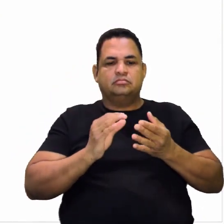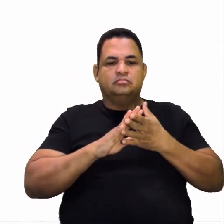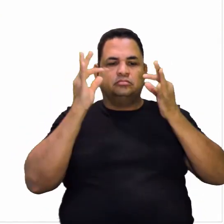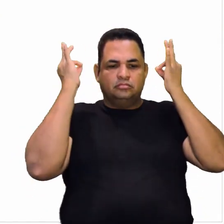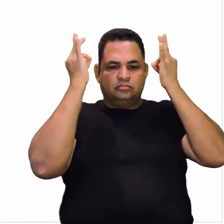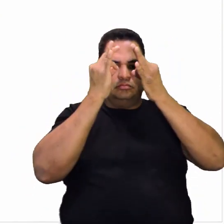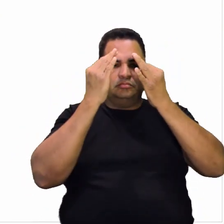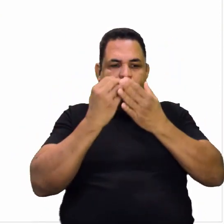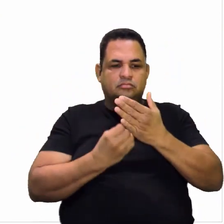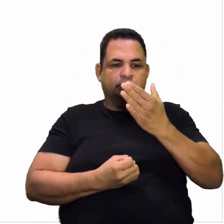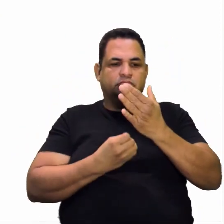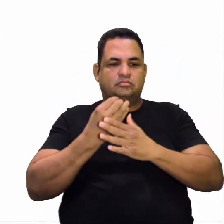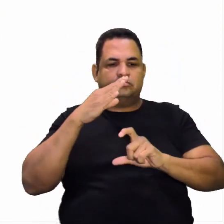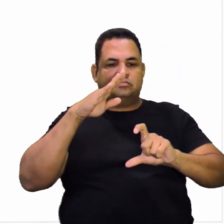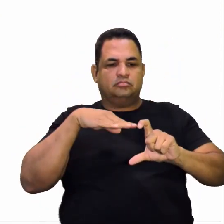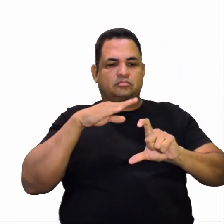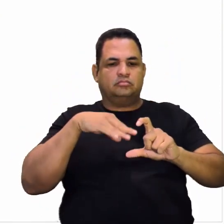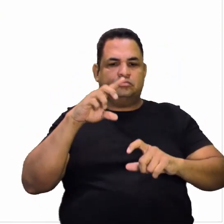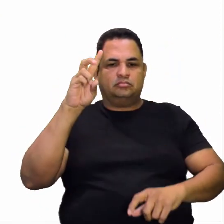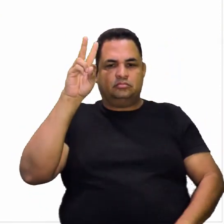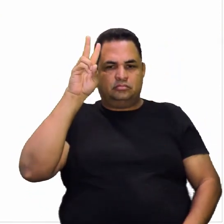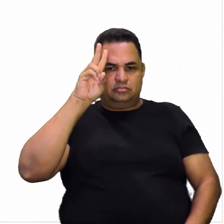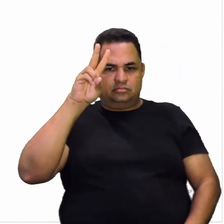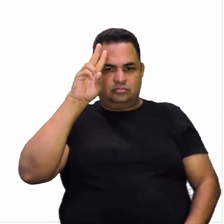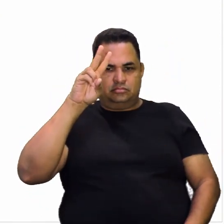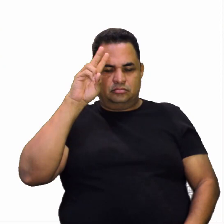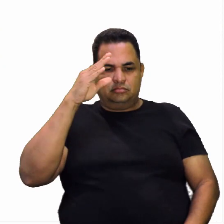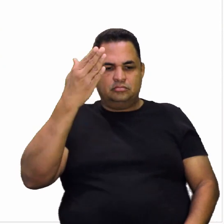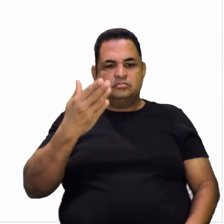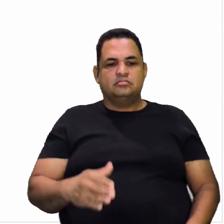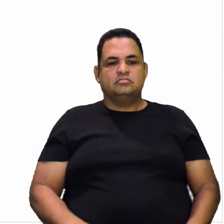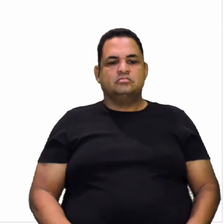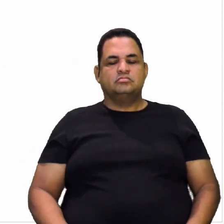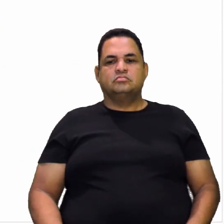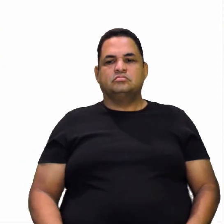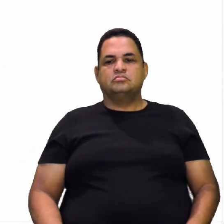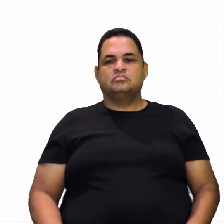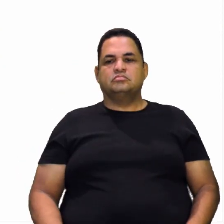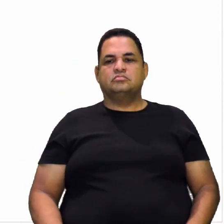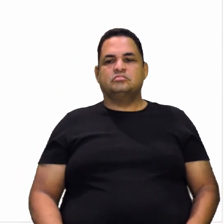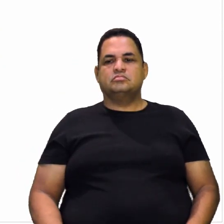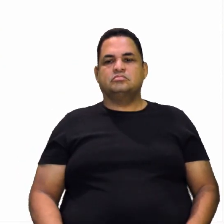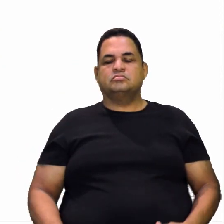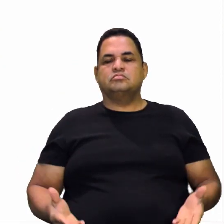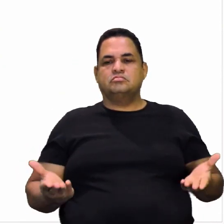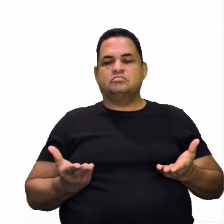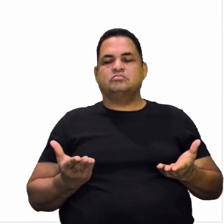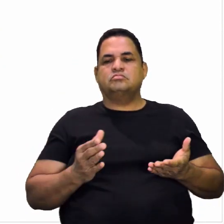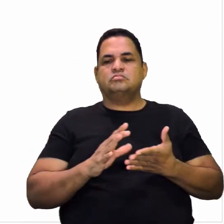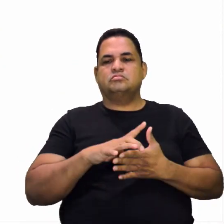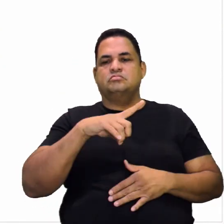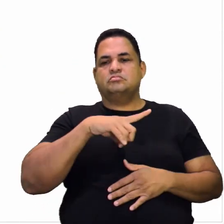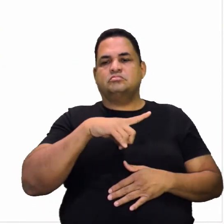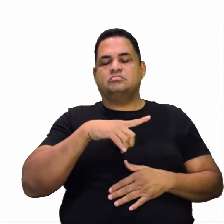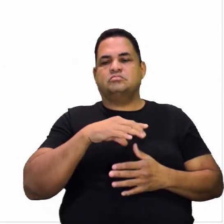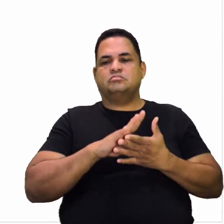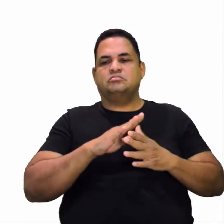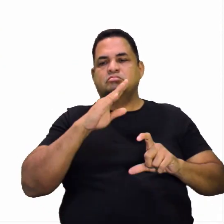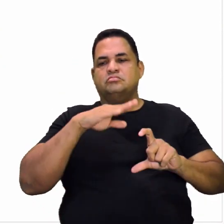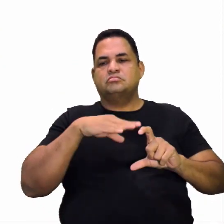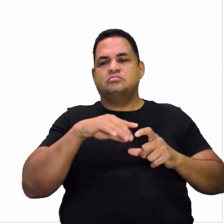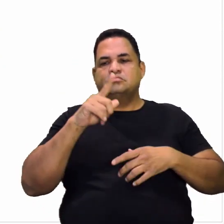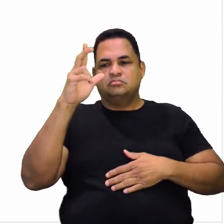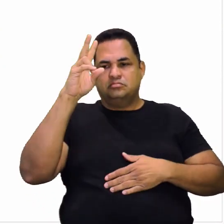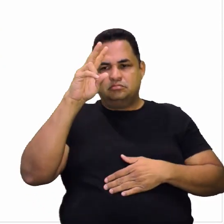criaram vários mitos e também várias lendas. Como até hoje se tem mitos e